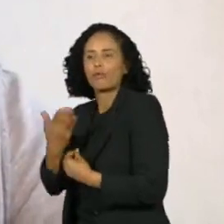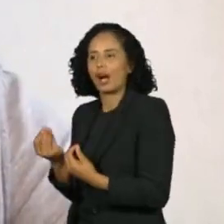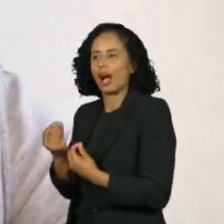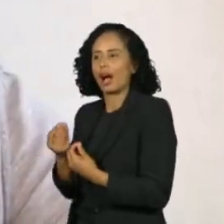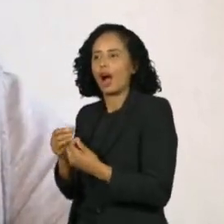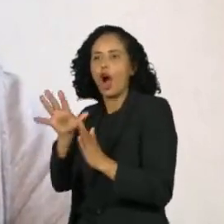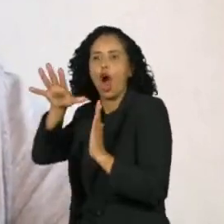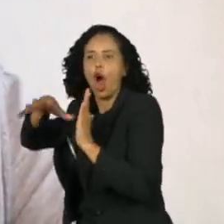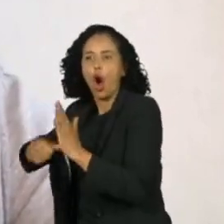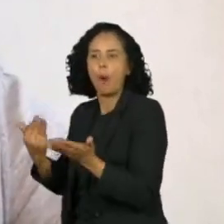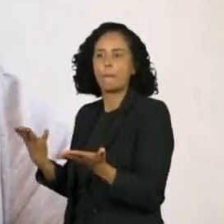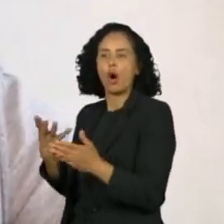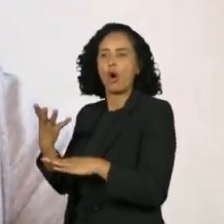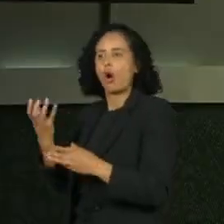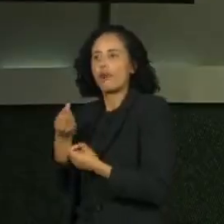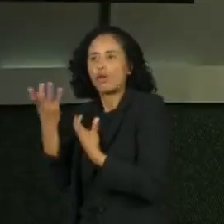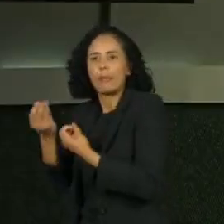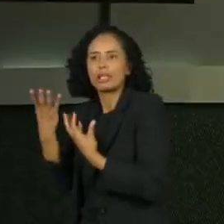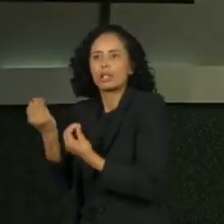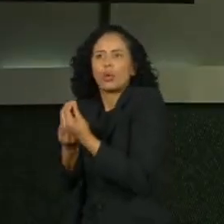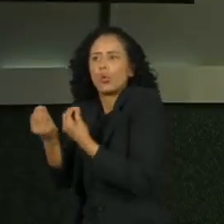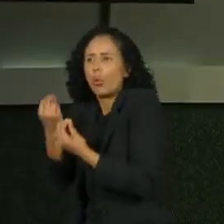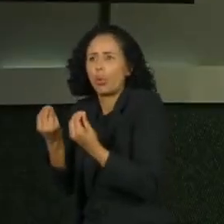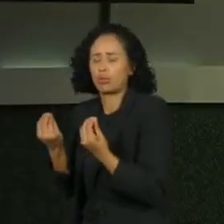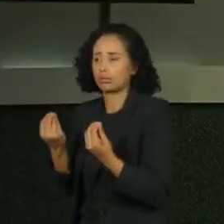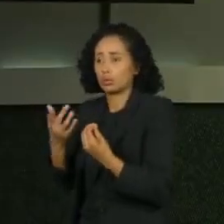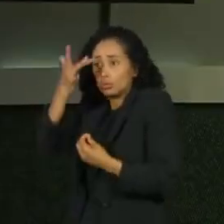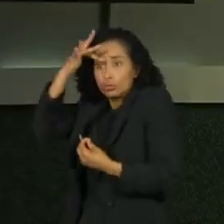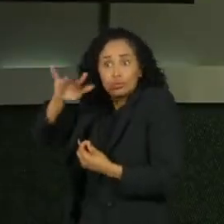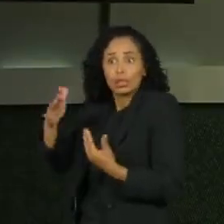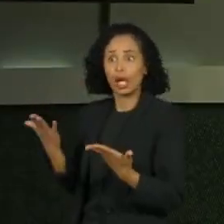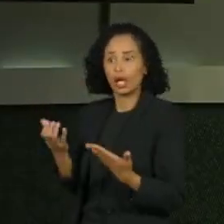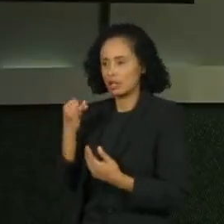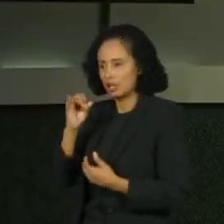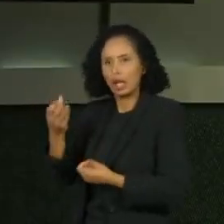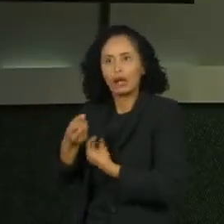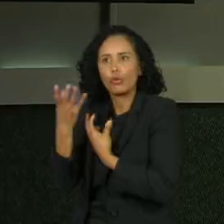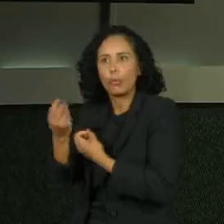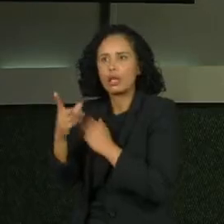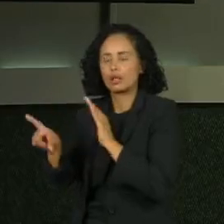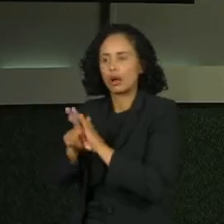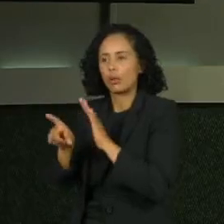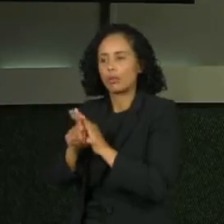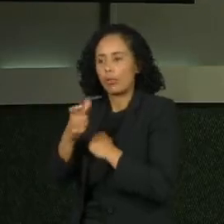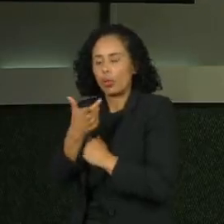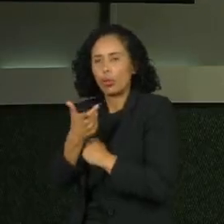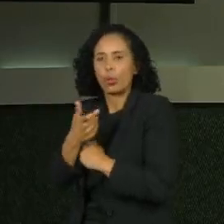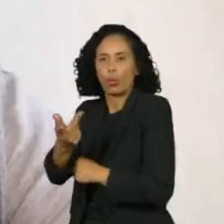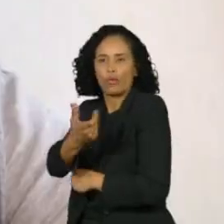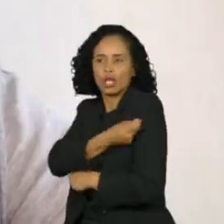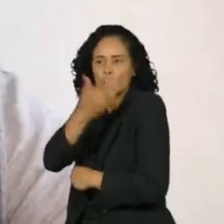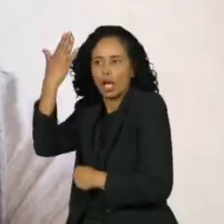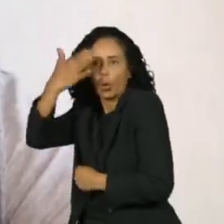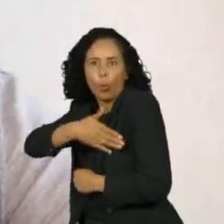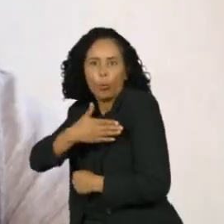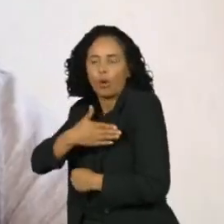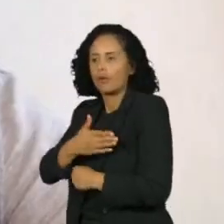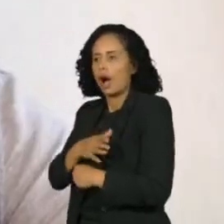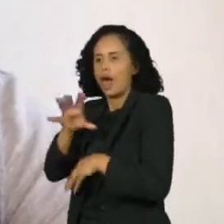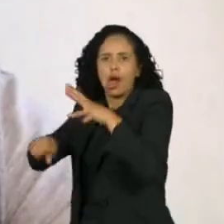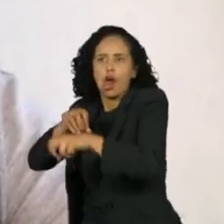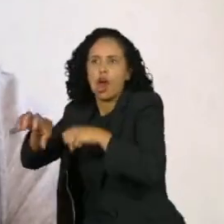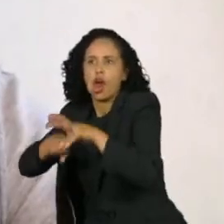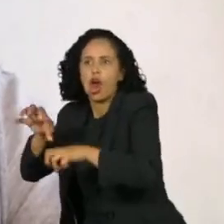tomar? Acreditamos que nos próximos dias, se esses dados foram vazados, que realmente os golpes podem vir a aumentar e não devemos